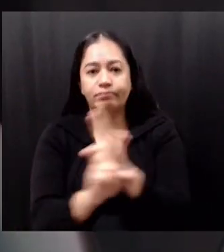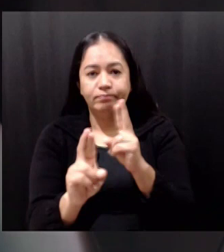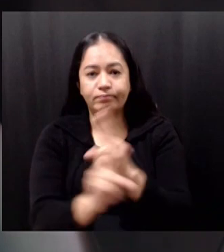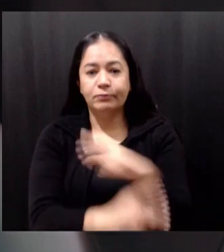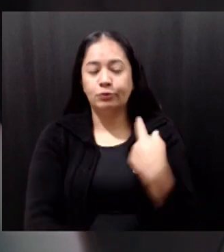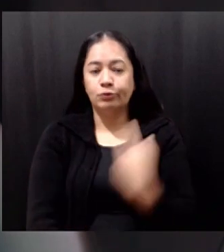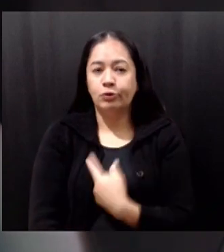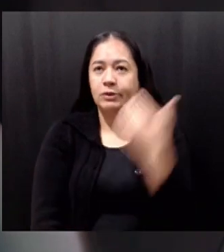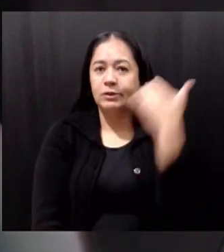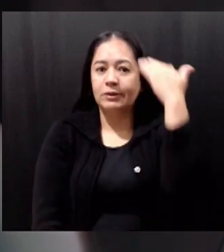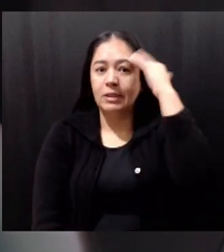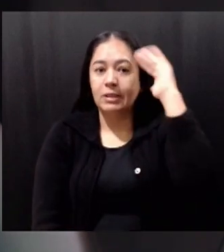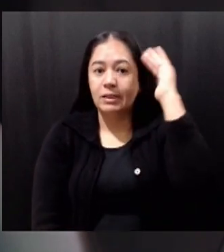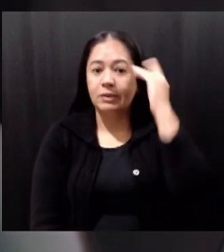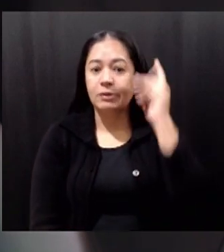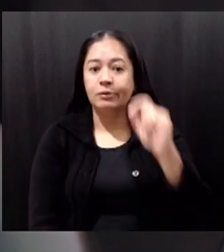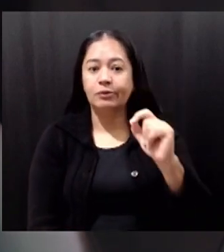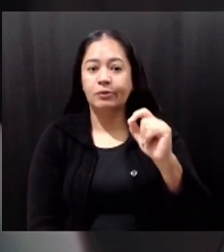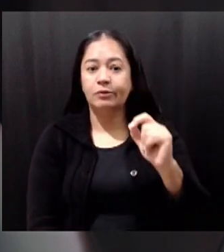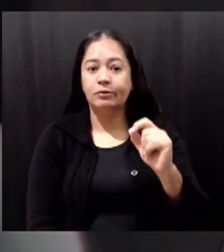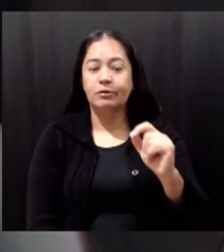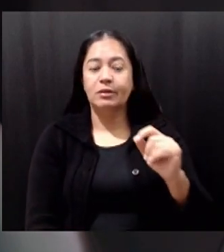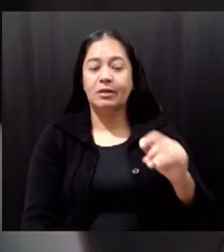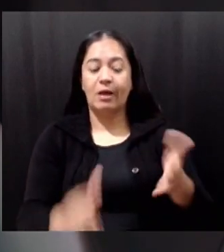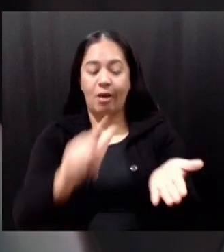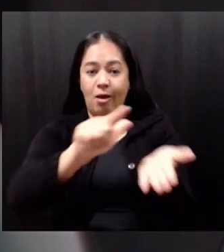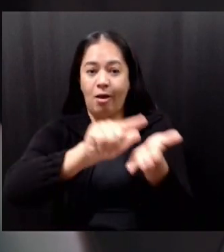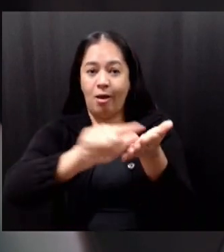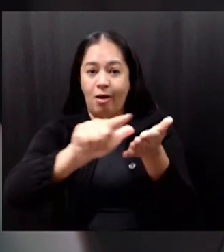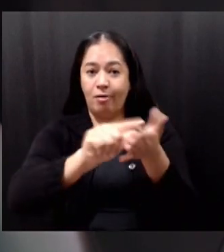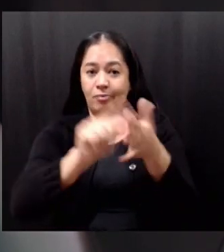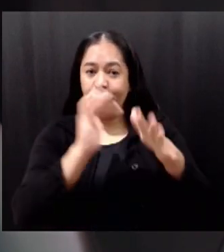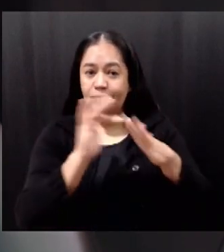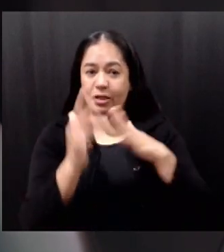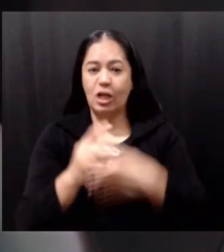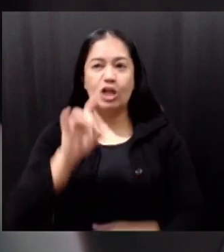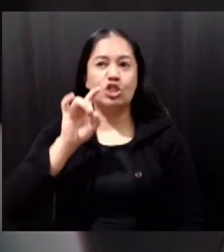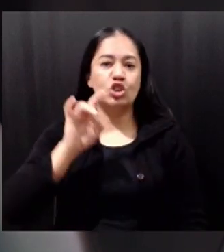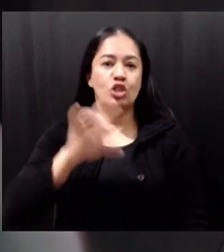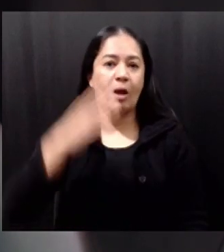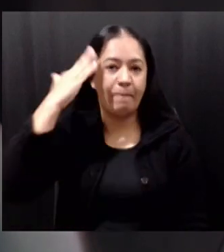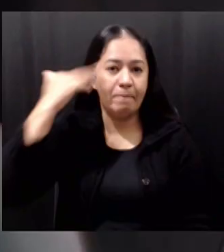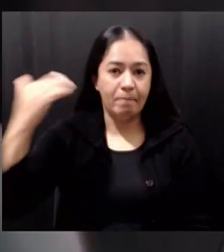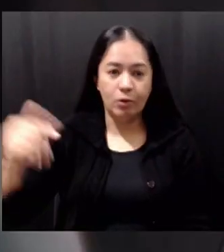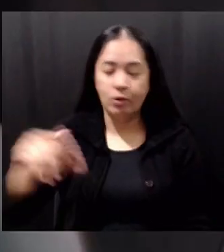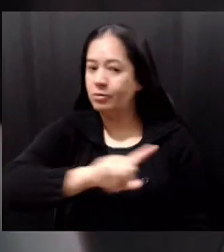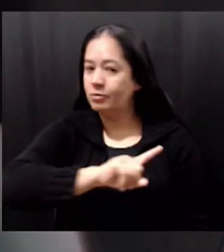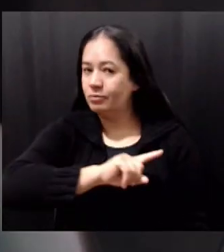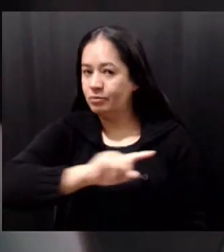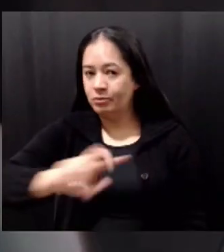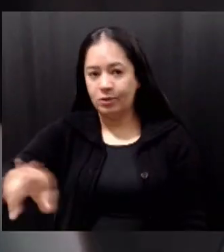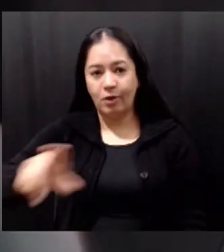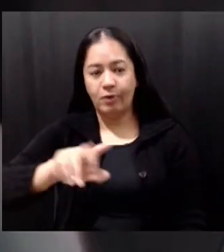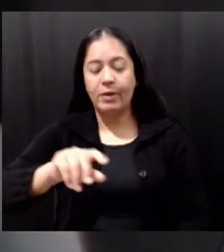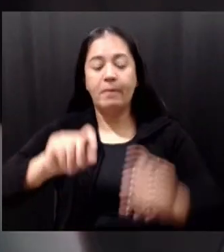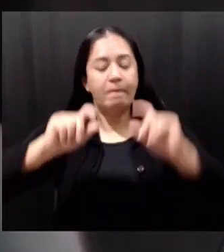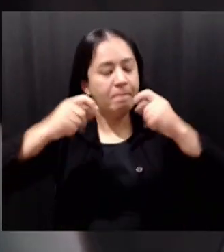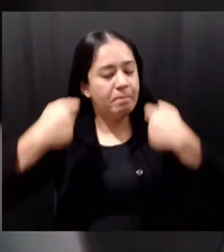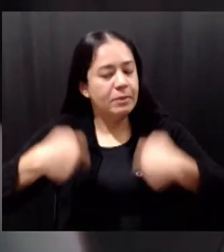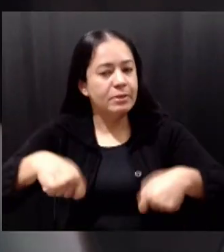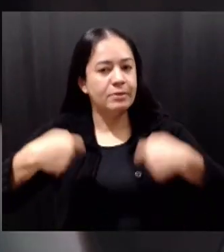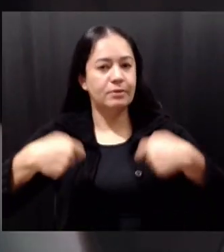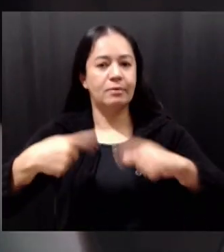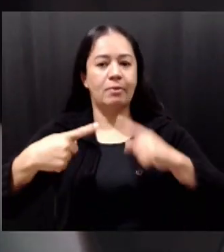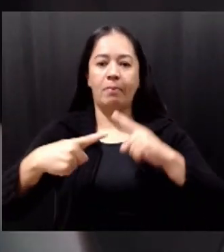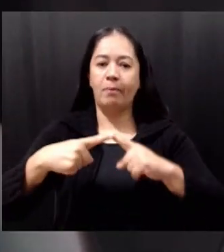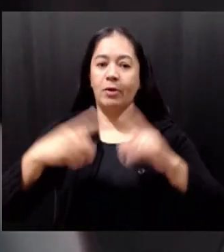de fato, o detox ele não é só um modismo, ele não é só uma tendência atual, ele é uma necessidade, né? Porque os dados são alarmantes.